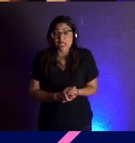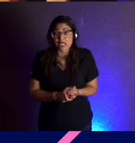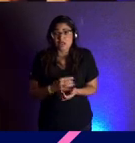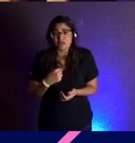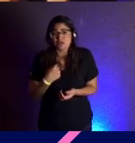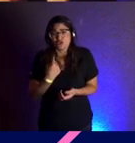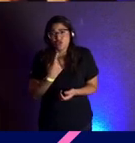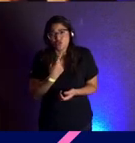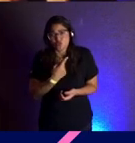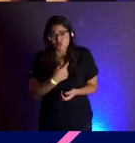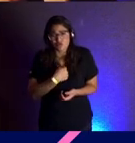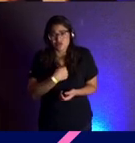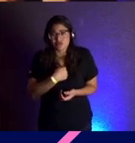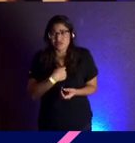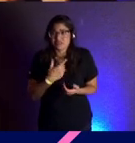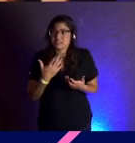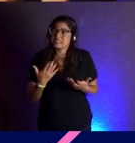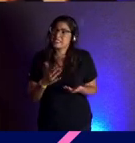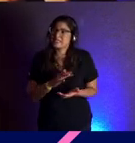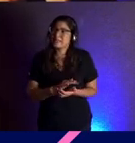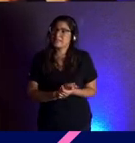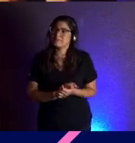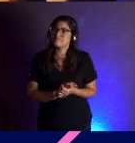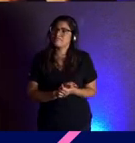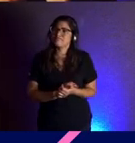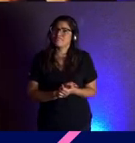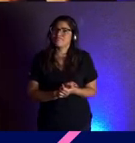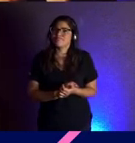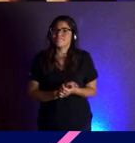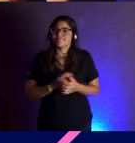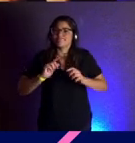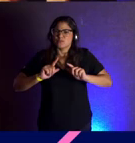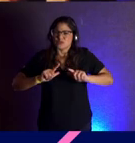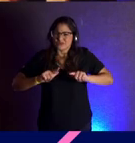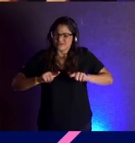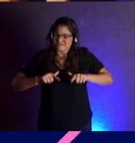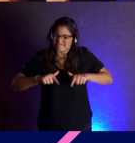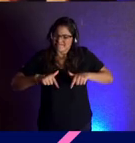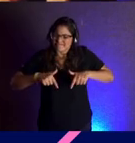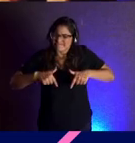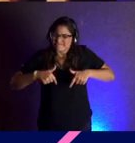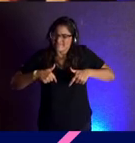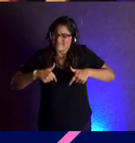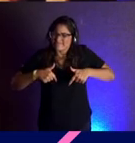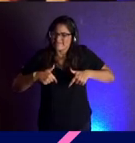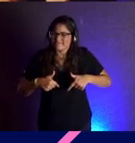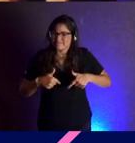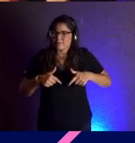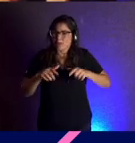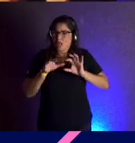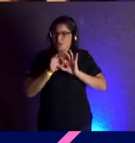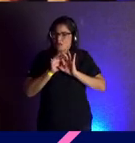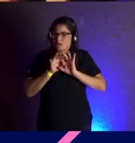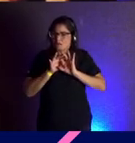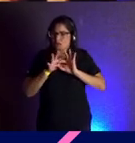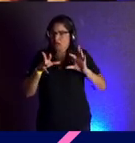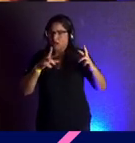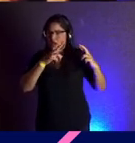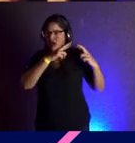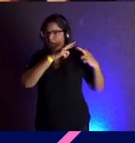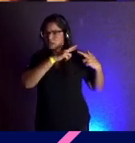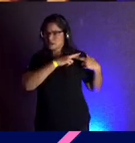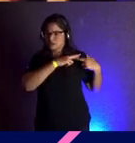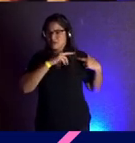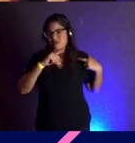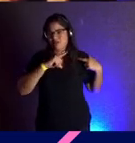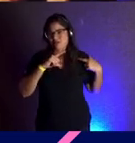tenta, ou melhor, a gente se coloca de uma maneira o mais acessível possível, assim, né?